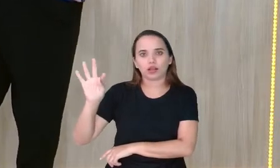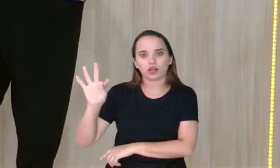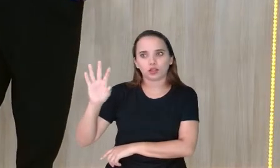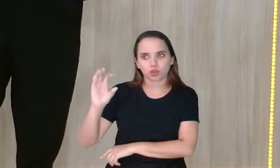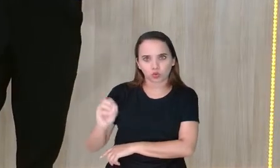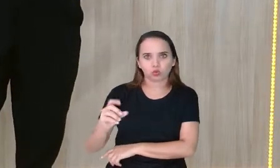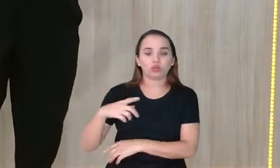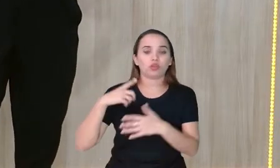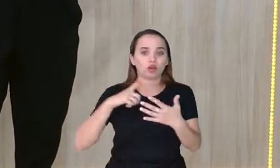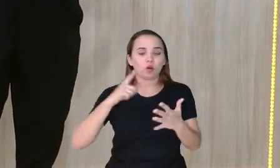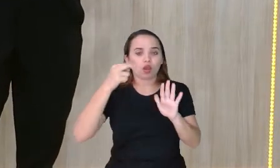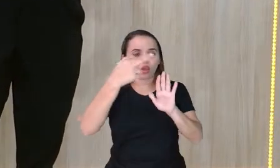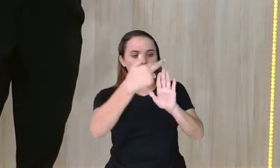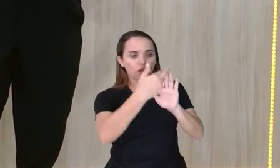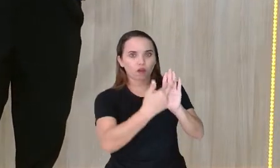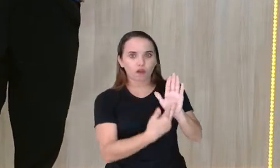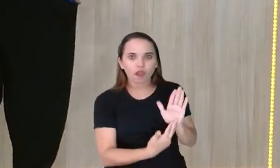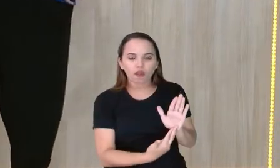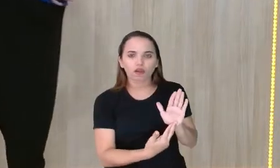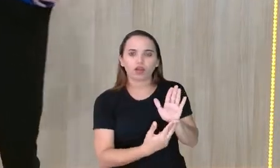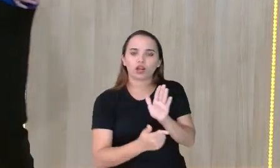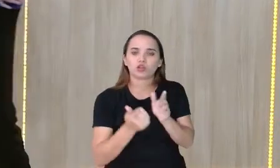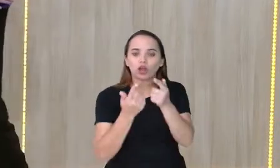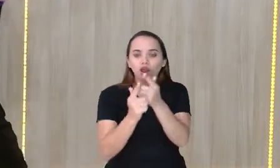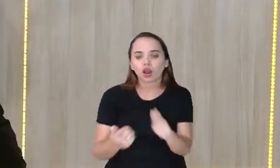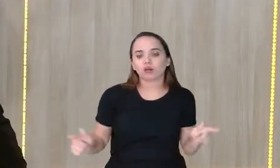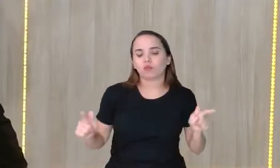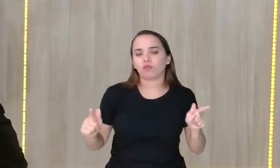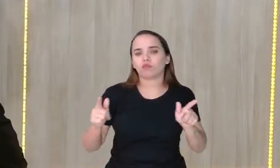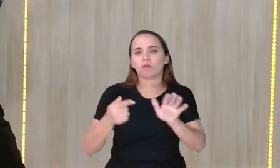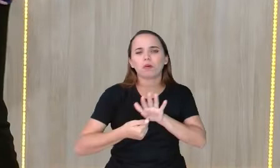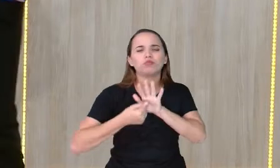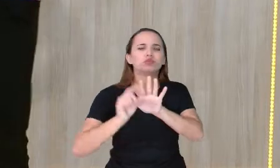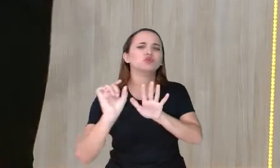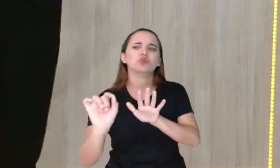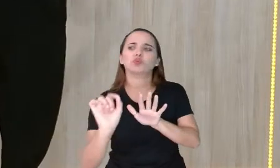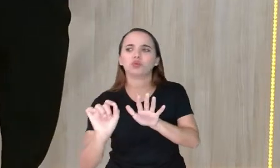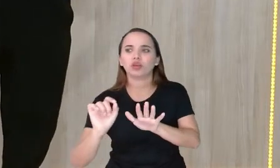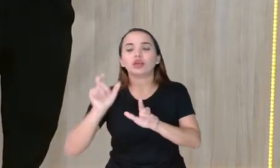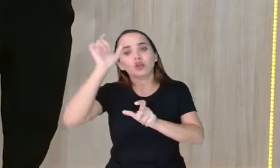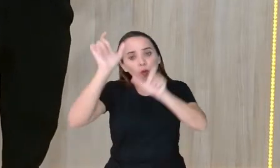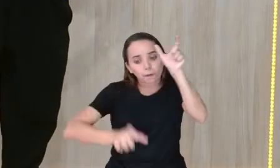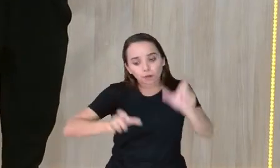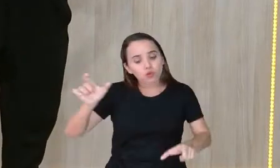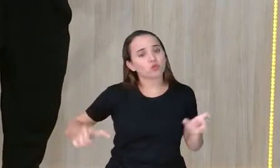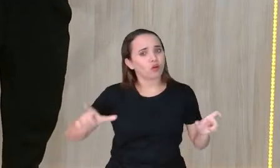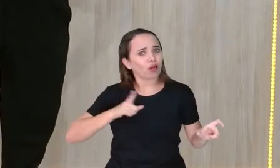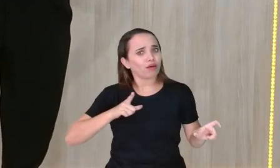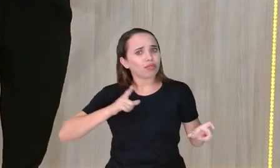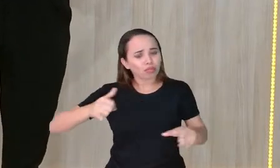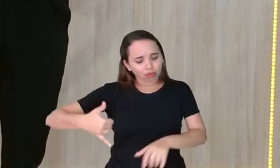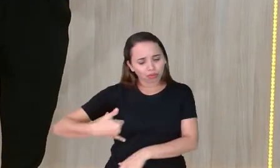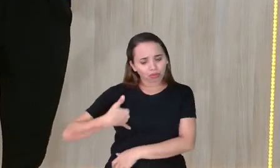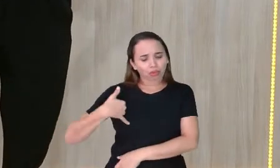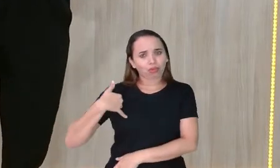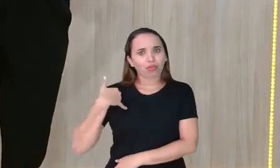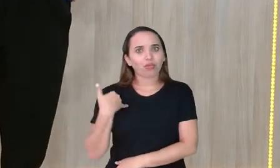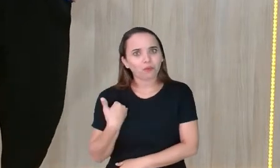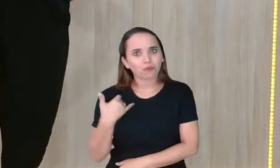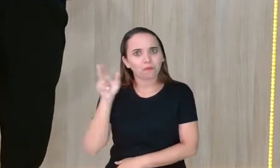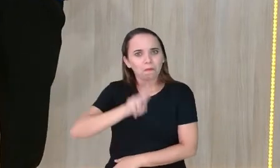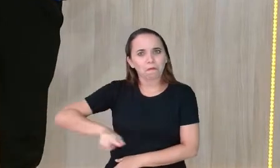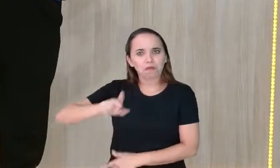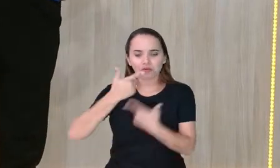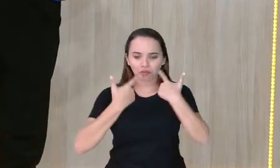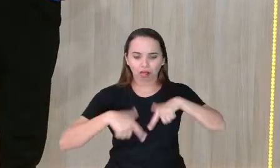de regras gramaticais para mostrar que o personagem aqui tinha orgulho de usar a língua culta, de só falar, escrever